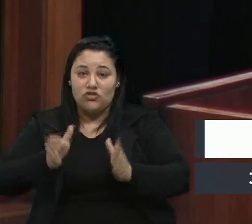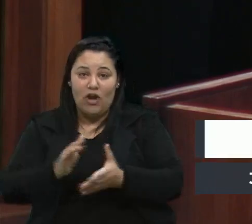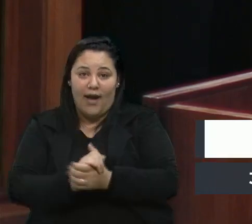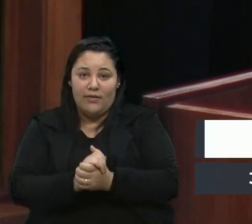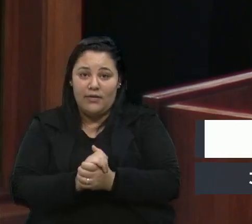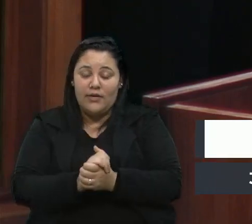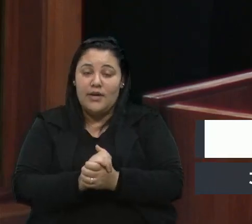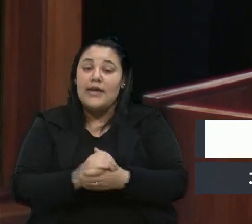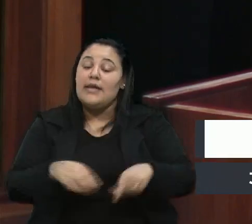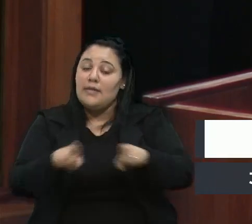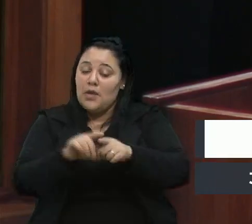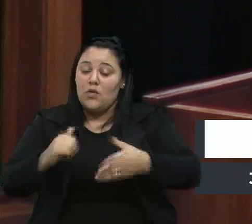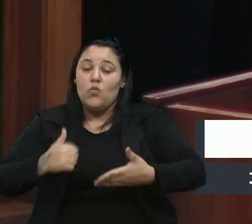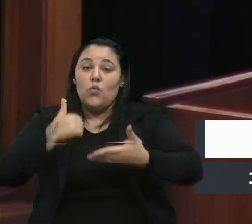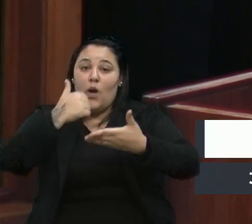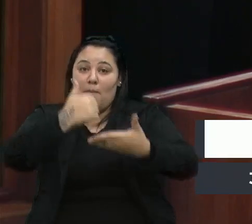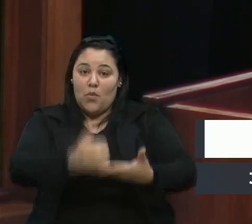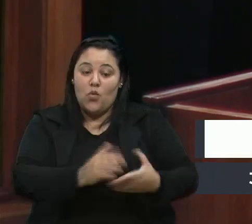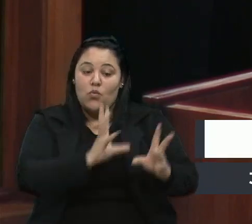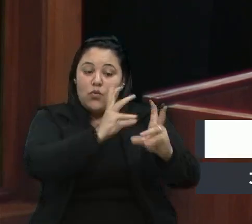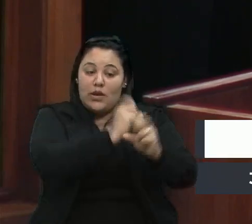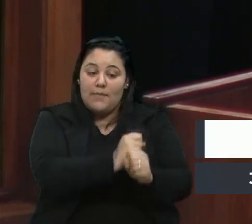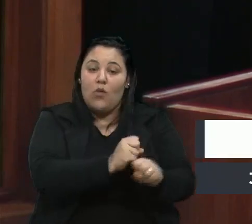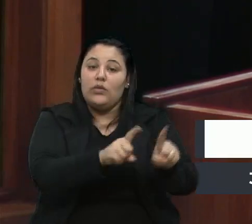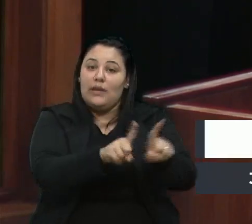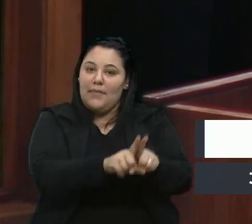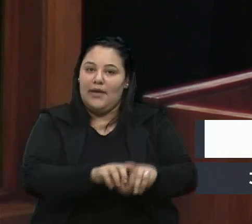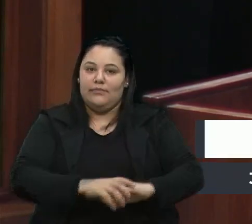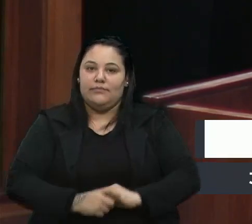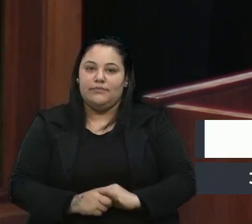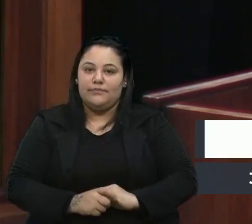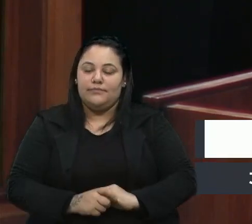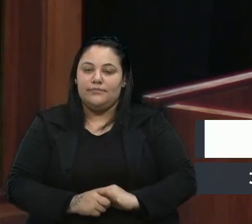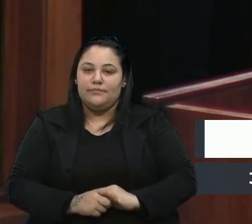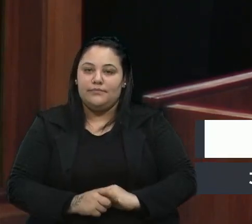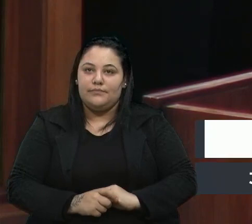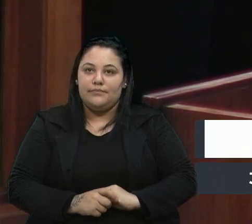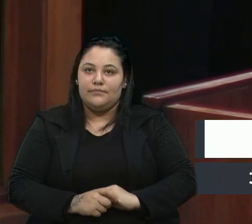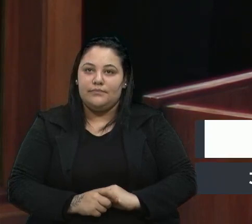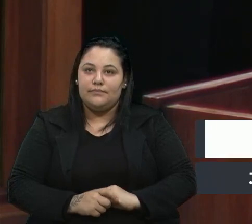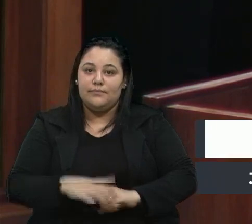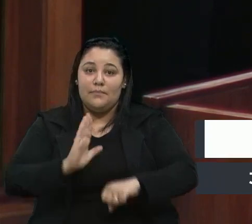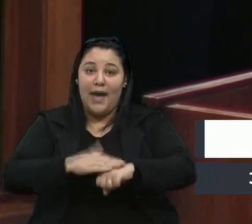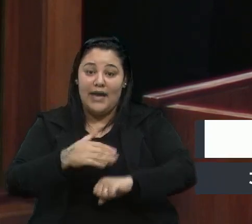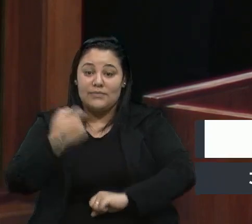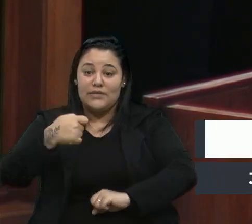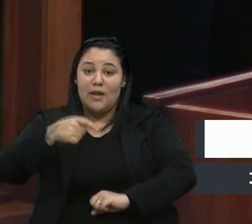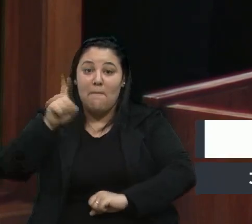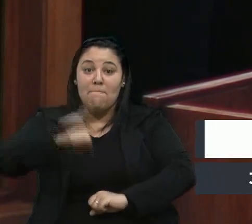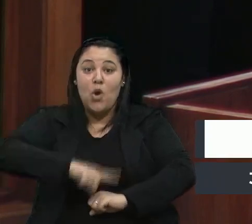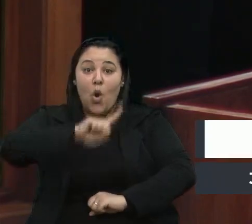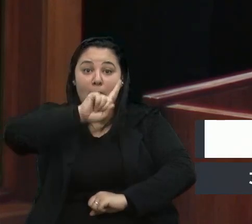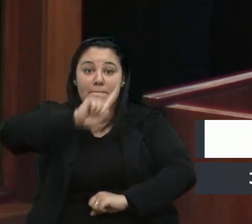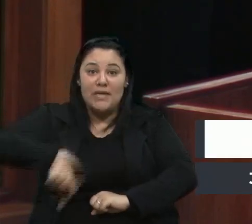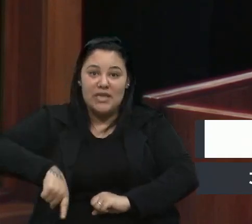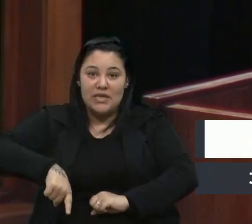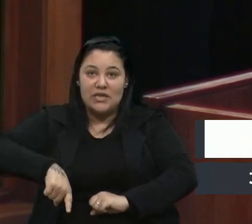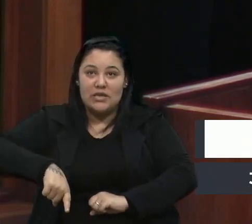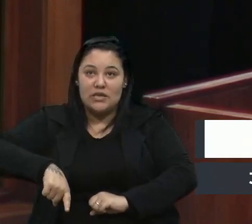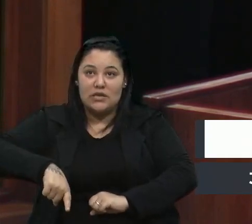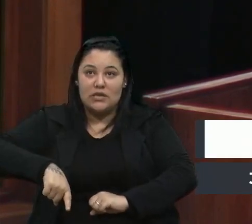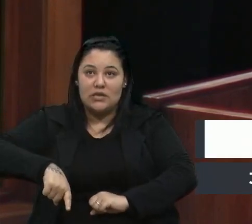com apoio para os seus animais. Além disso, devem proibir o recolhimento.